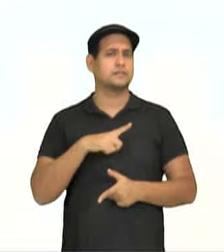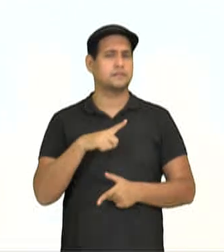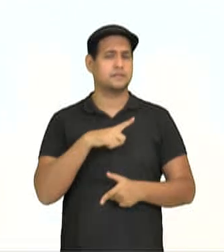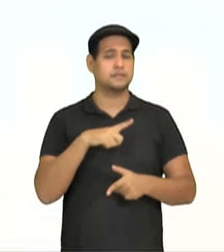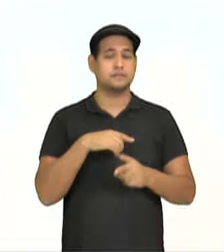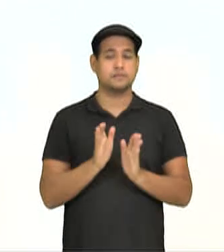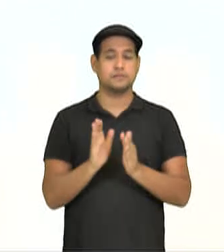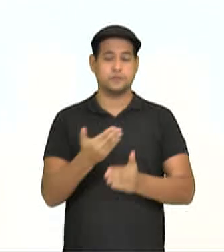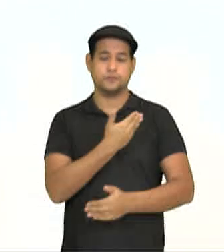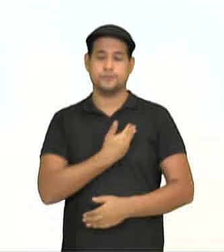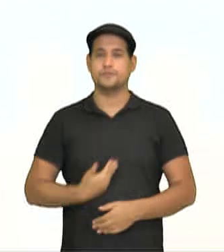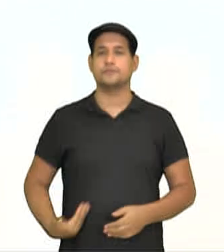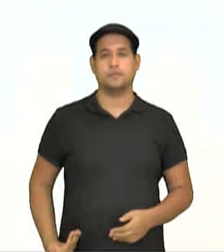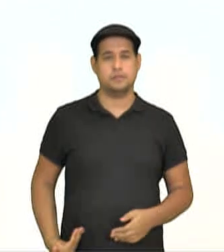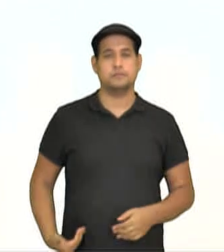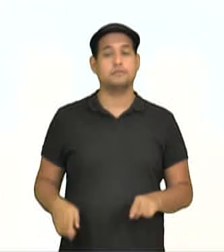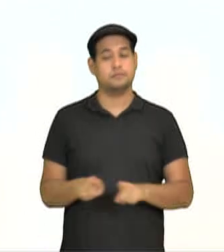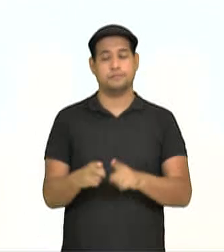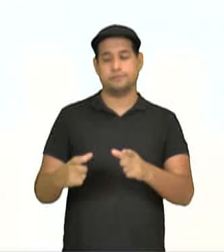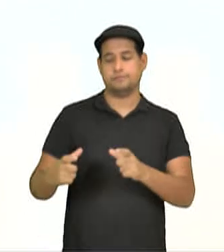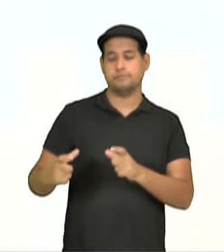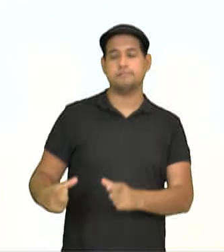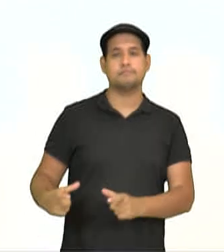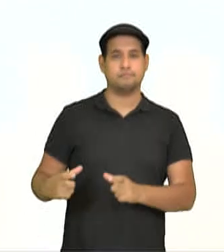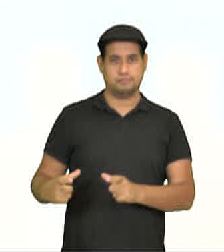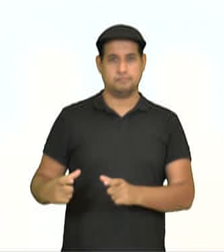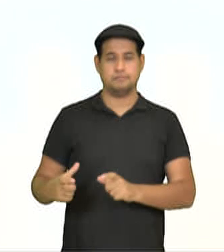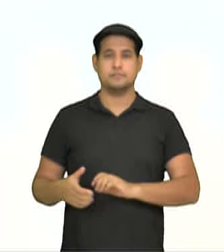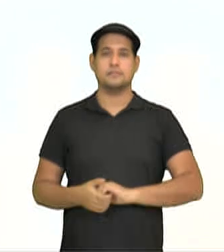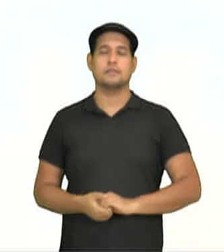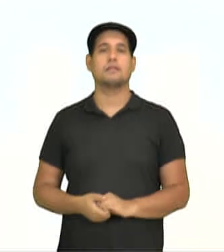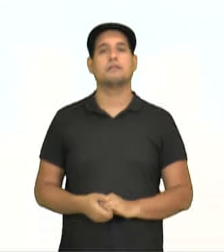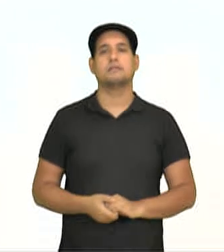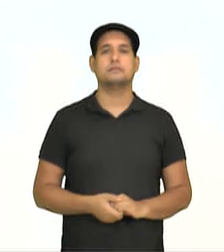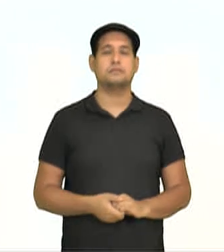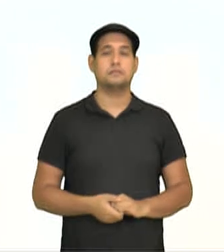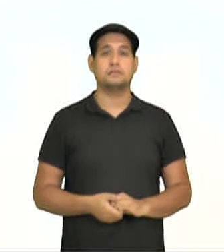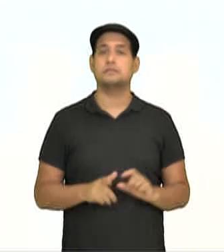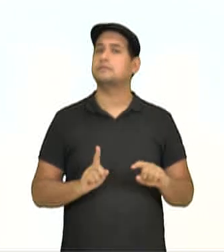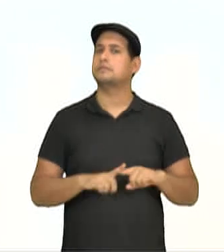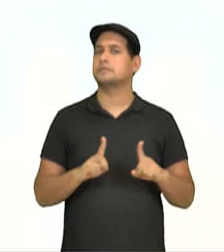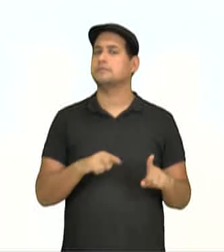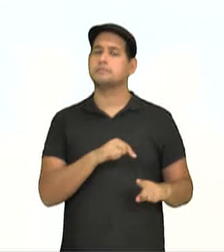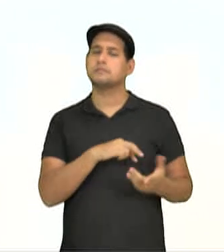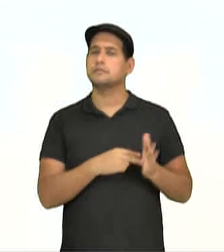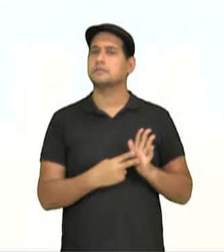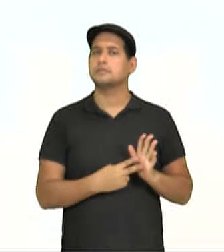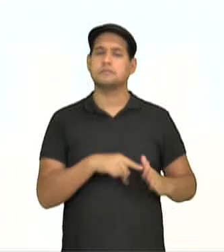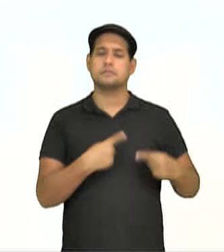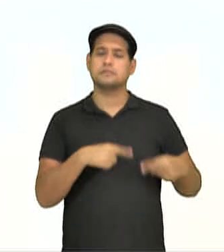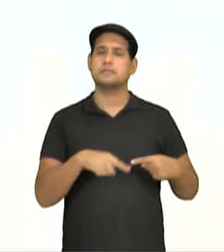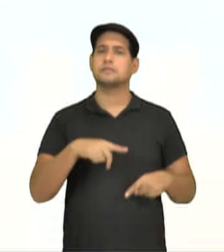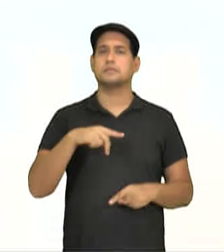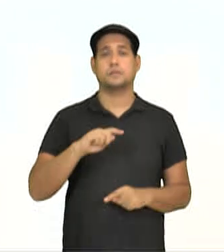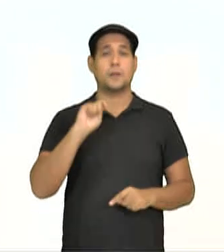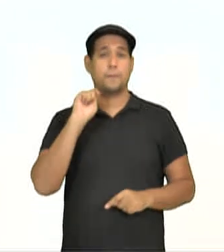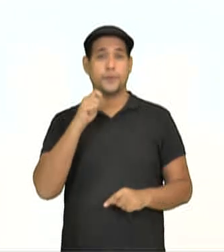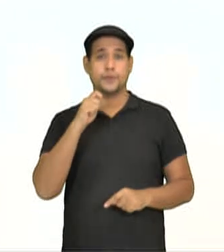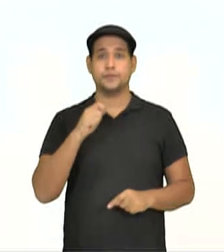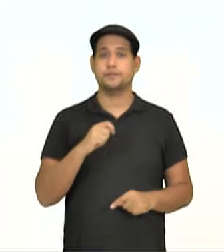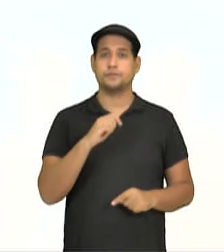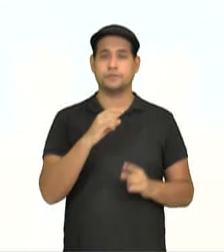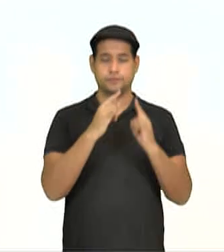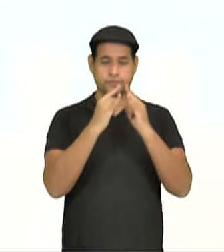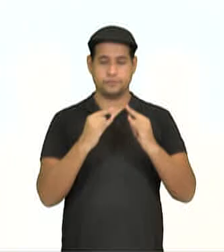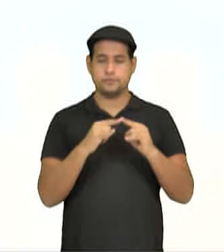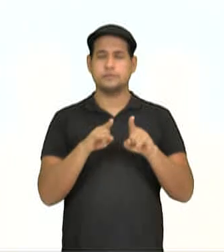naquele governo, naquele local ali onde eles eram inseridos. Então, isso é política pão e circo. E aí, além disso,